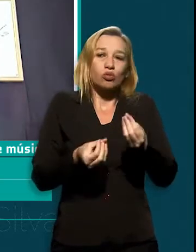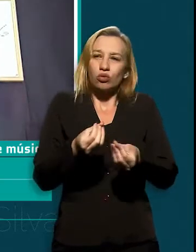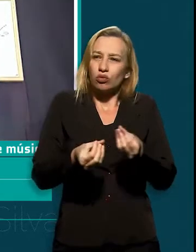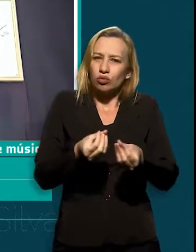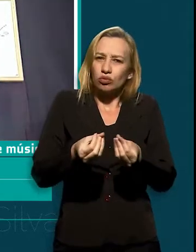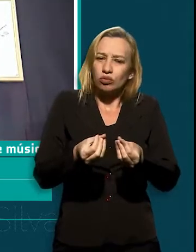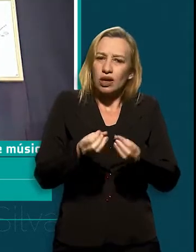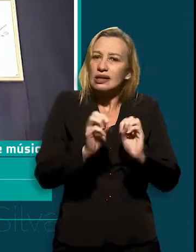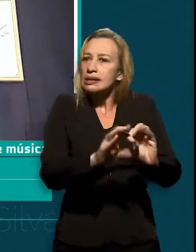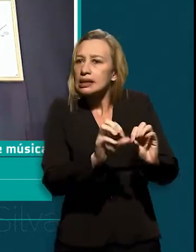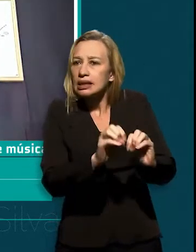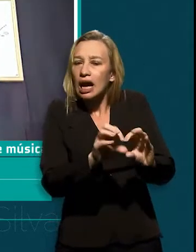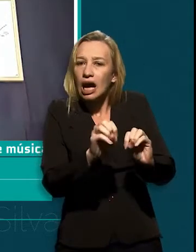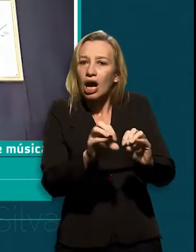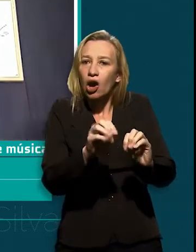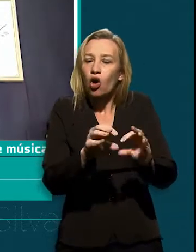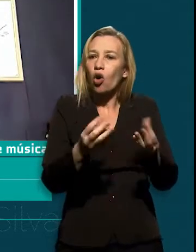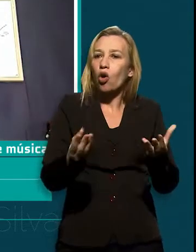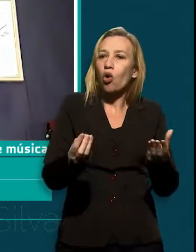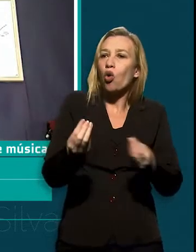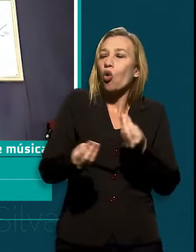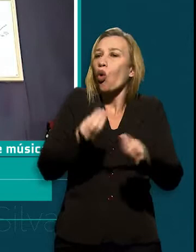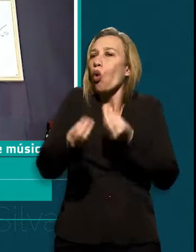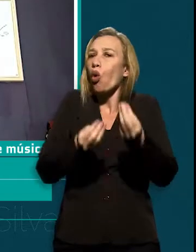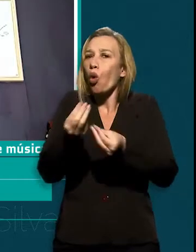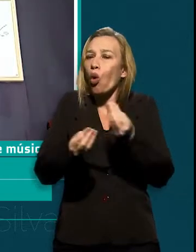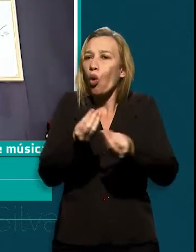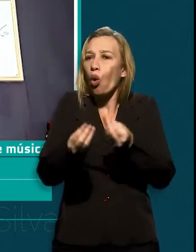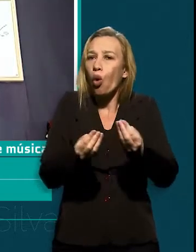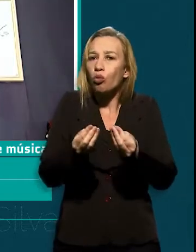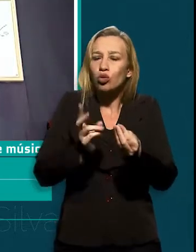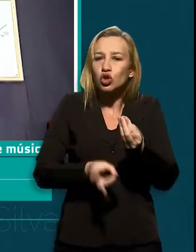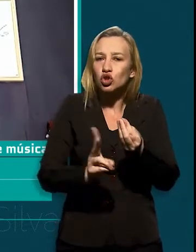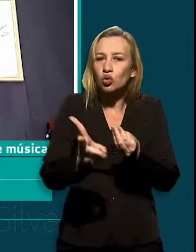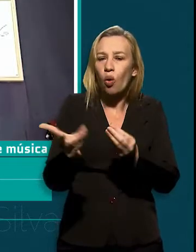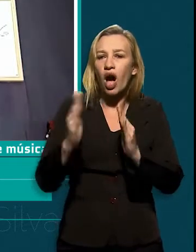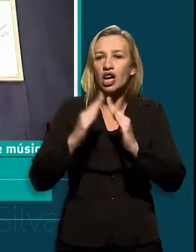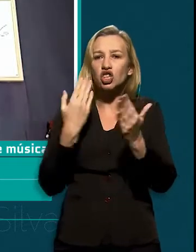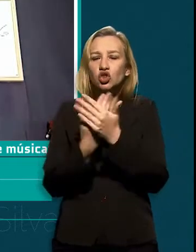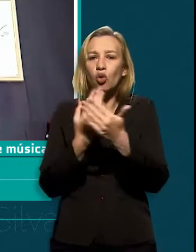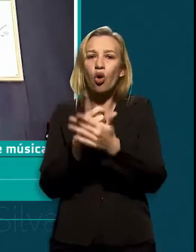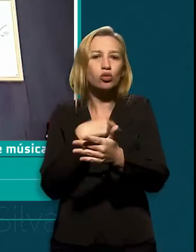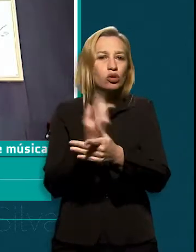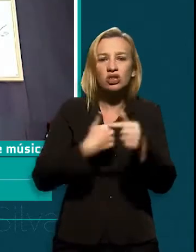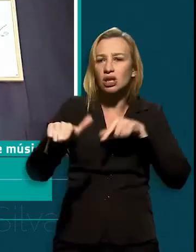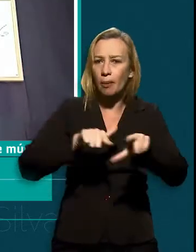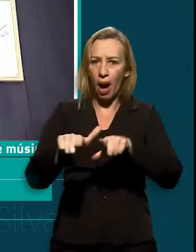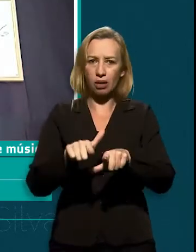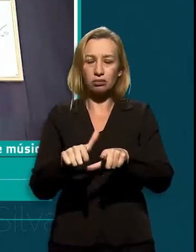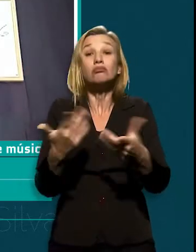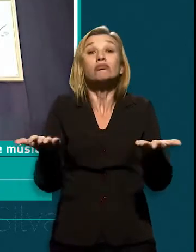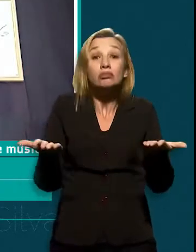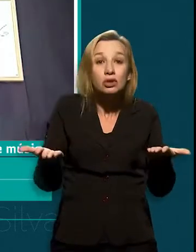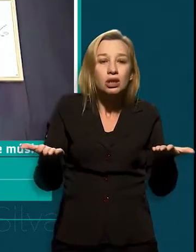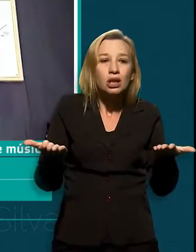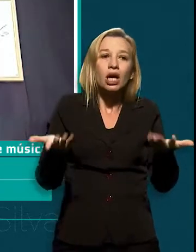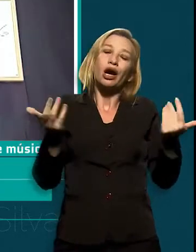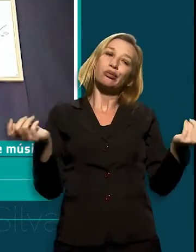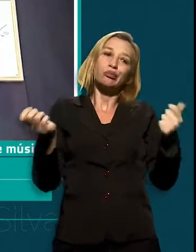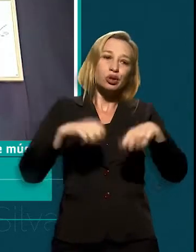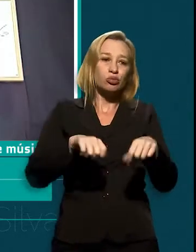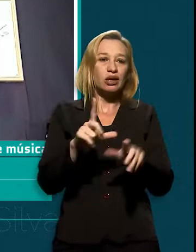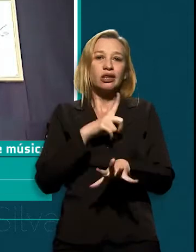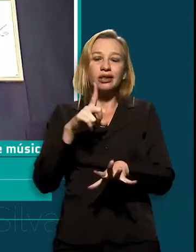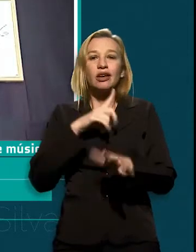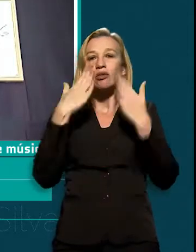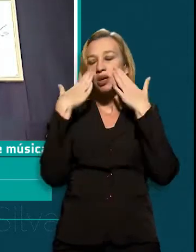como a gente vai fazer? Como vamos tentar manter, né, a questão da escola, a questão do nosso serviço? E aí uma